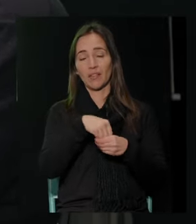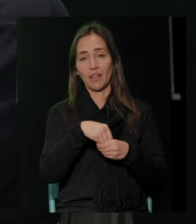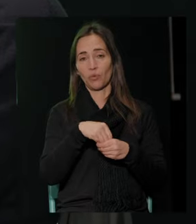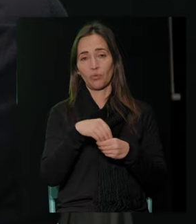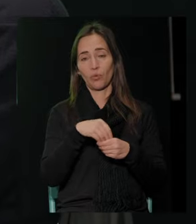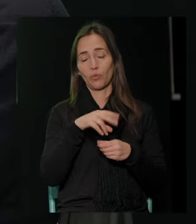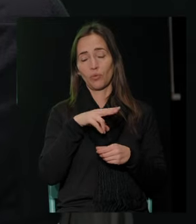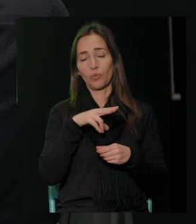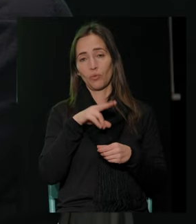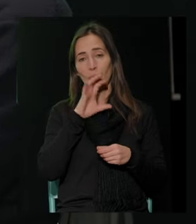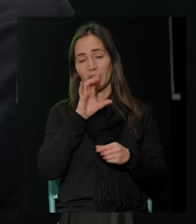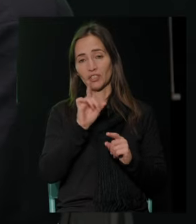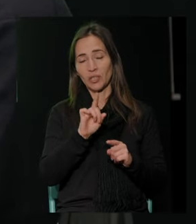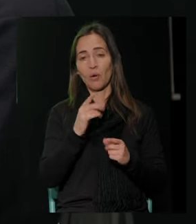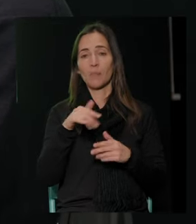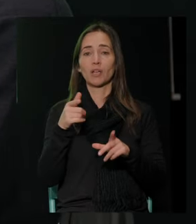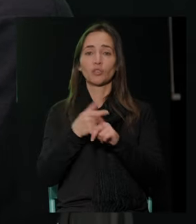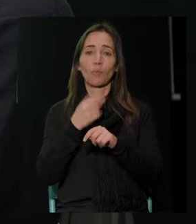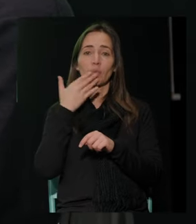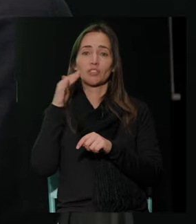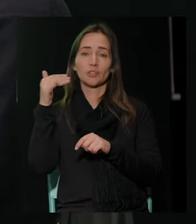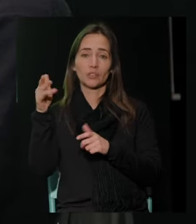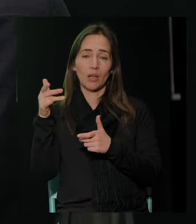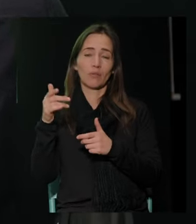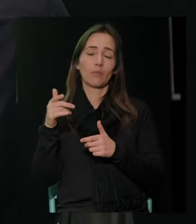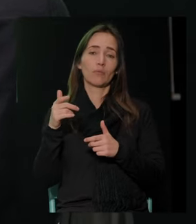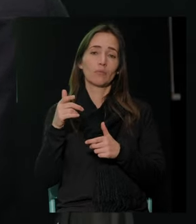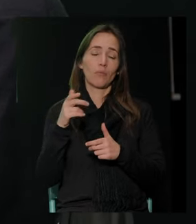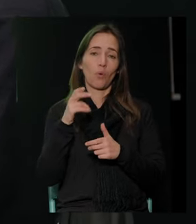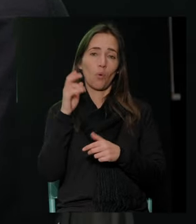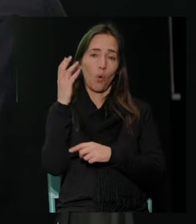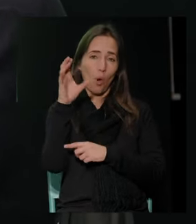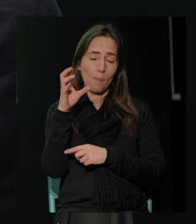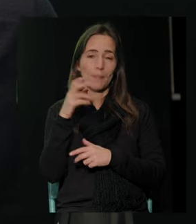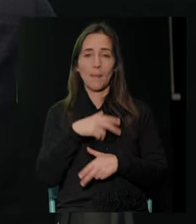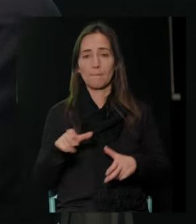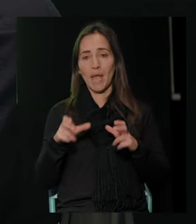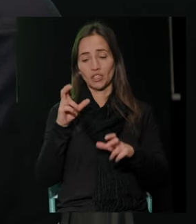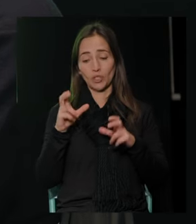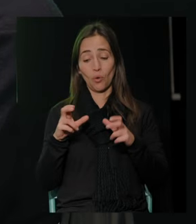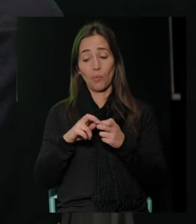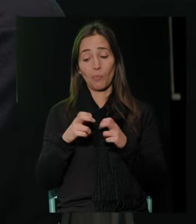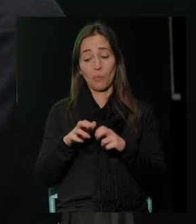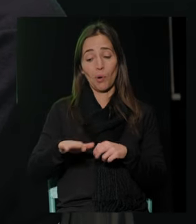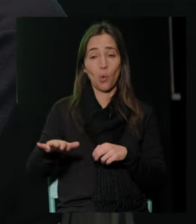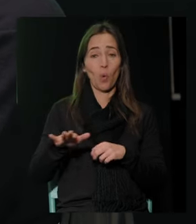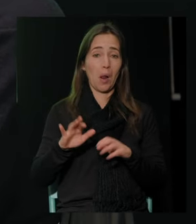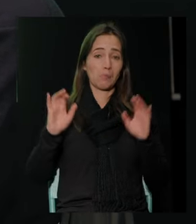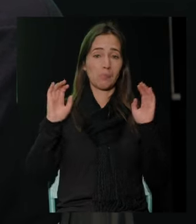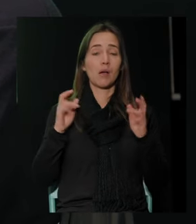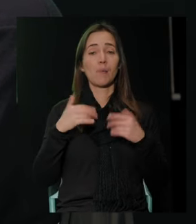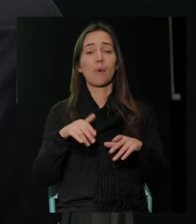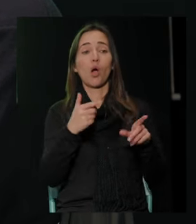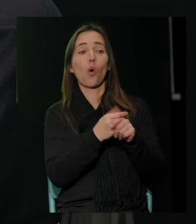México, da Colômbia, portanto, liberta-se dos problemas locais, mas exporta os problemas para outros países que têm menos possibilidades